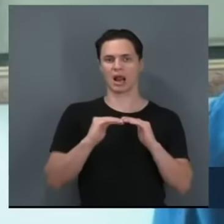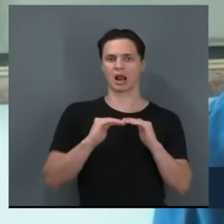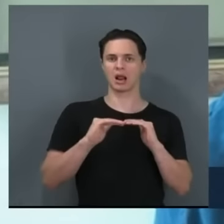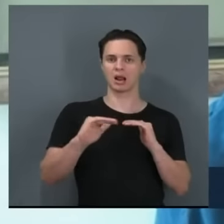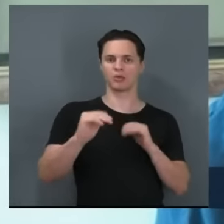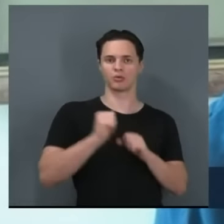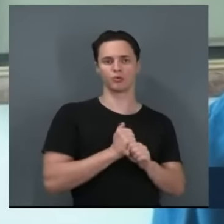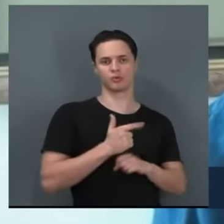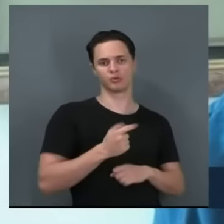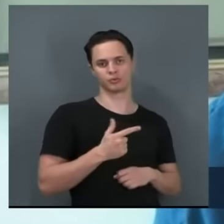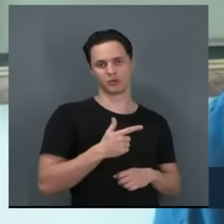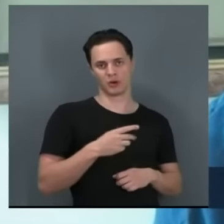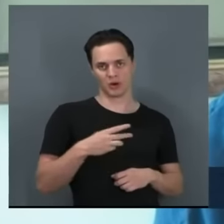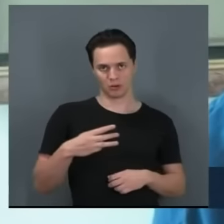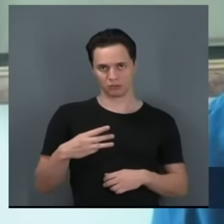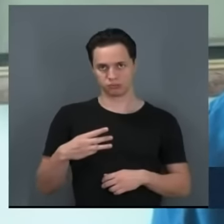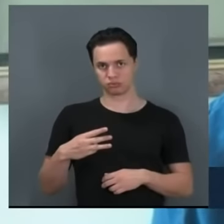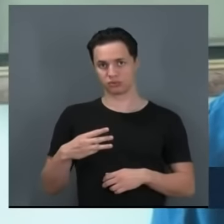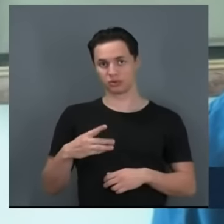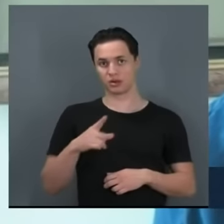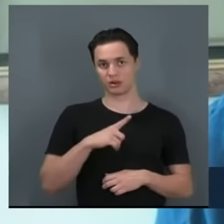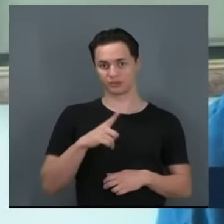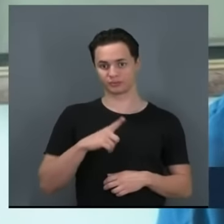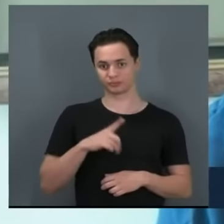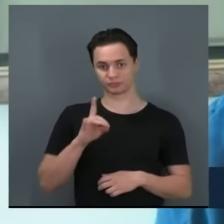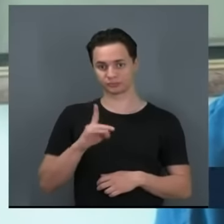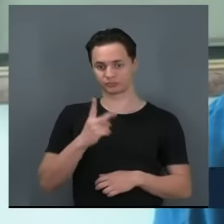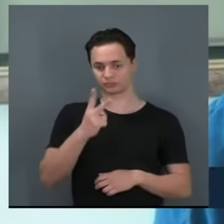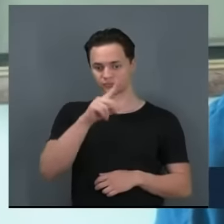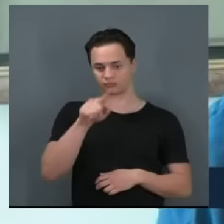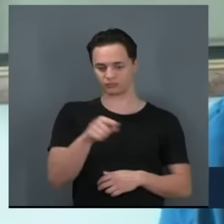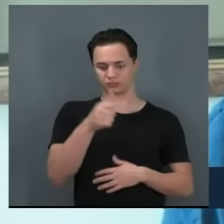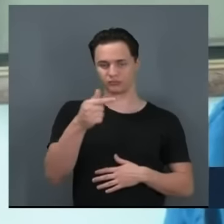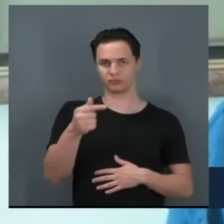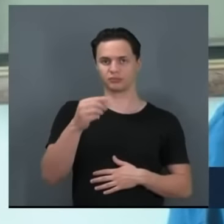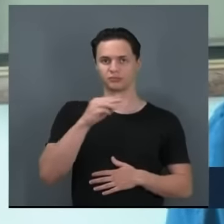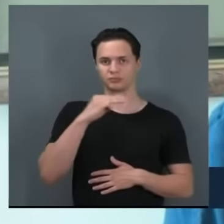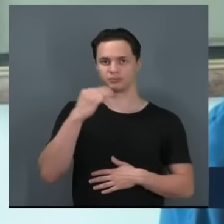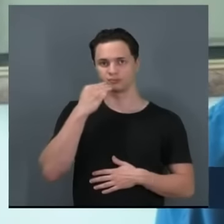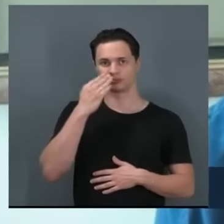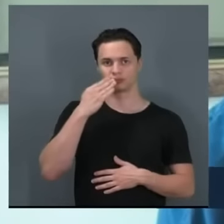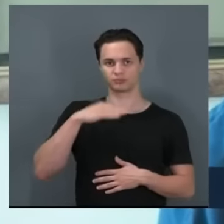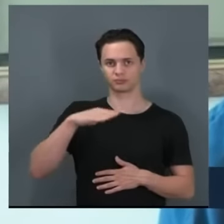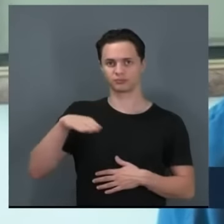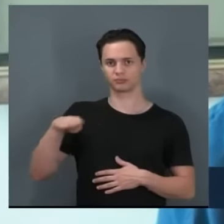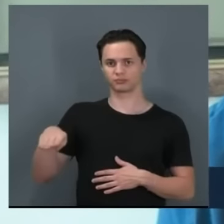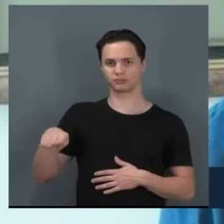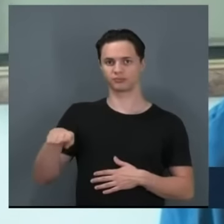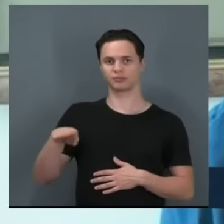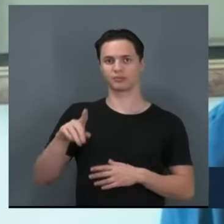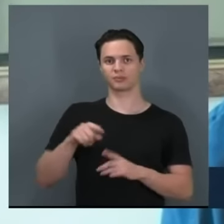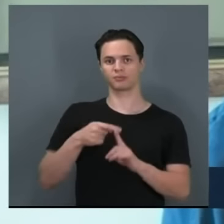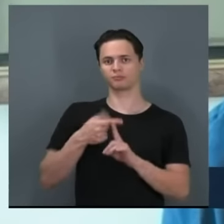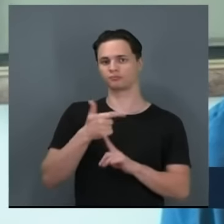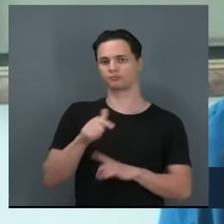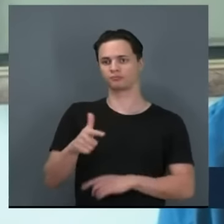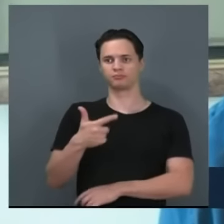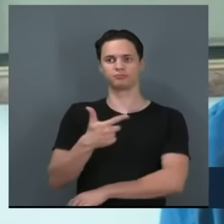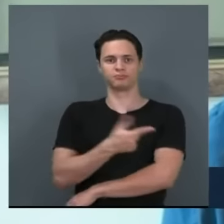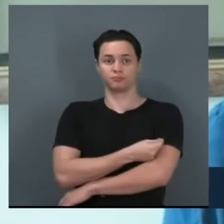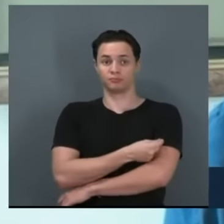estagnou em 2023, deixando 2,7 milhões de crianças a mais não